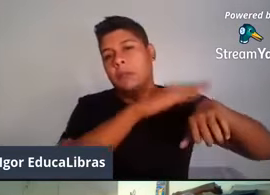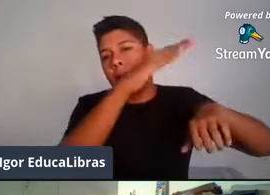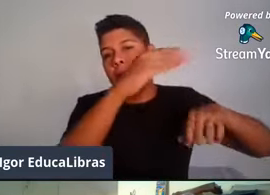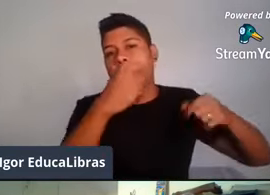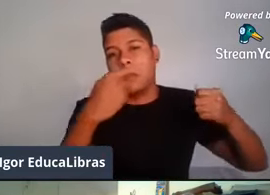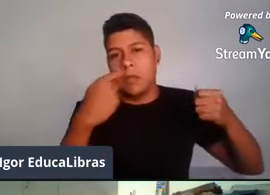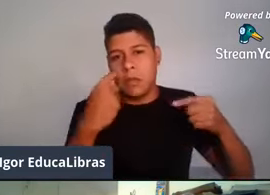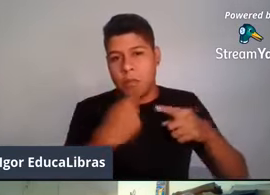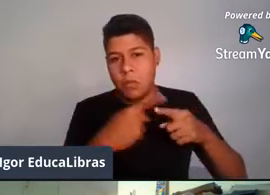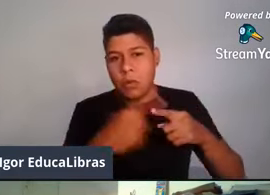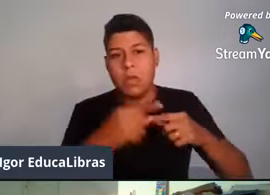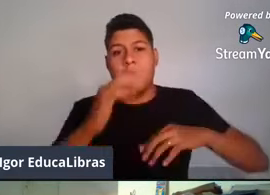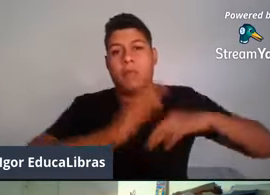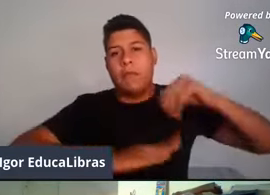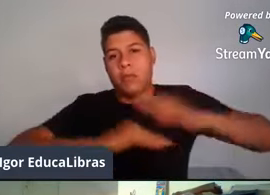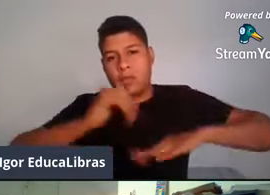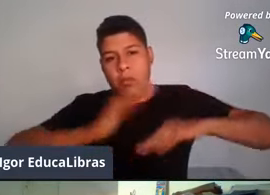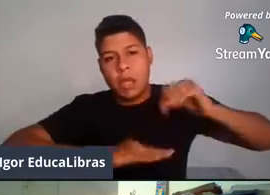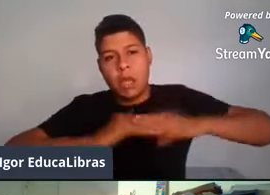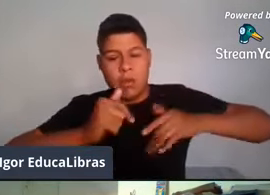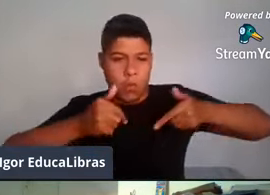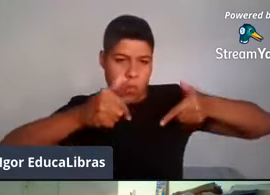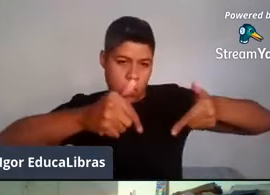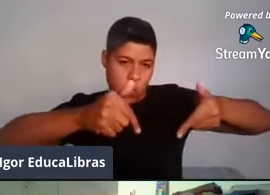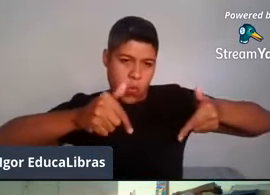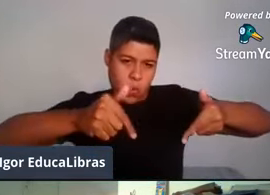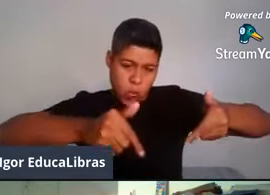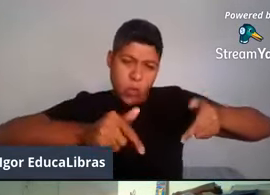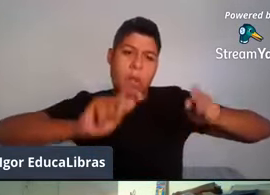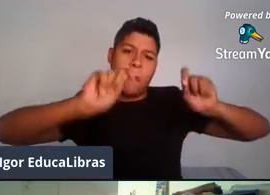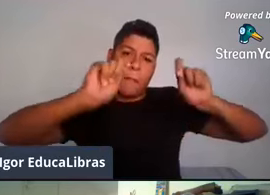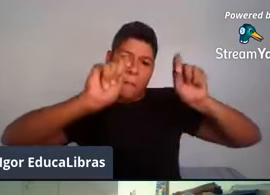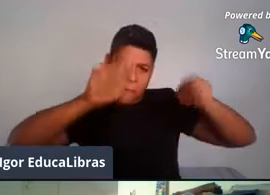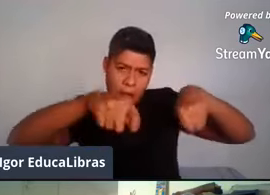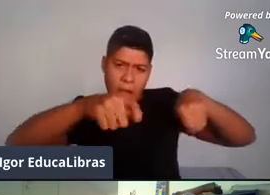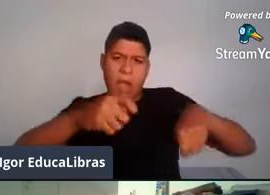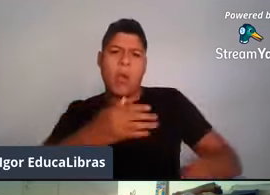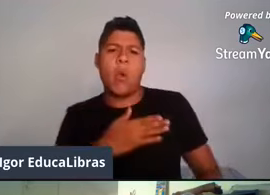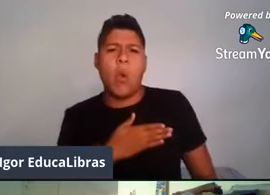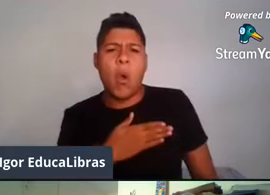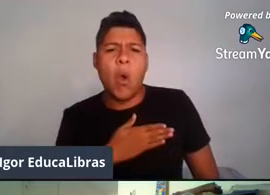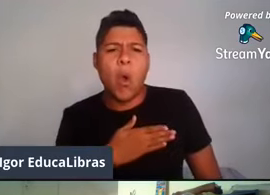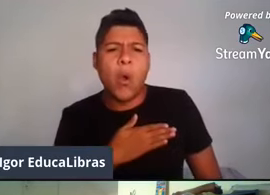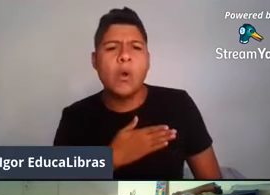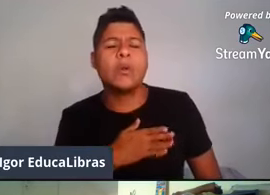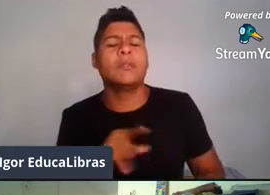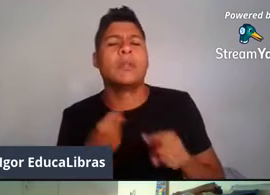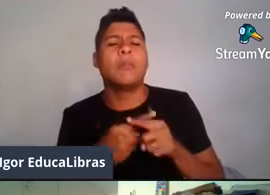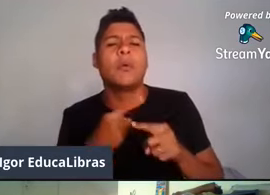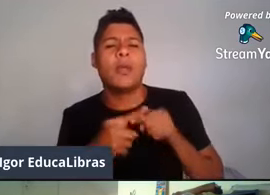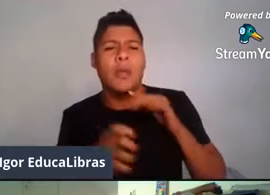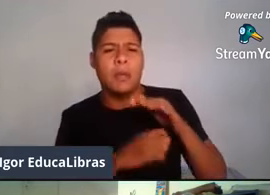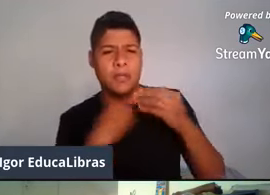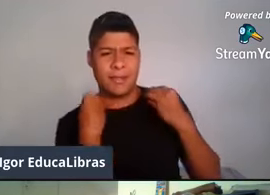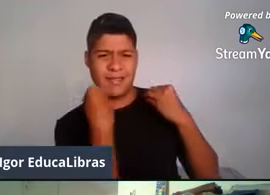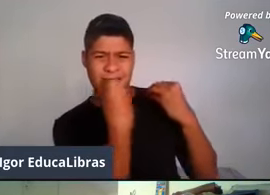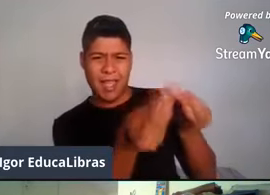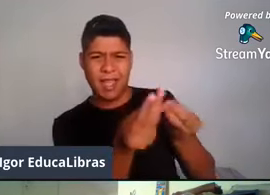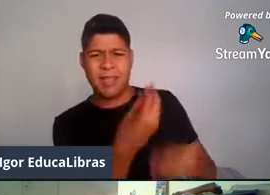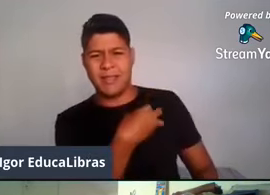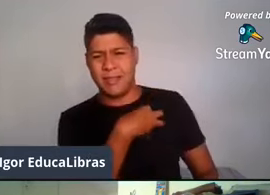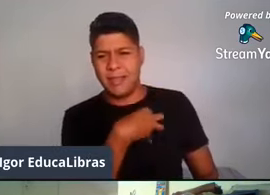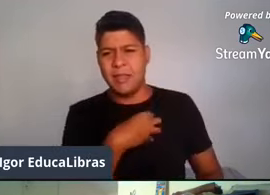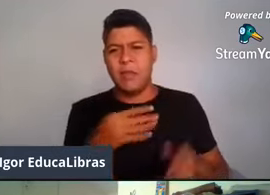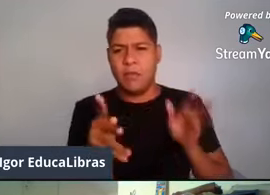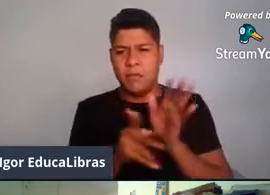competente, porque ele é profissional, porque ele é capaz, porque ele gosta do que ele faz e porque a empresa oferece as condições necessárias